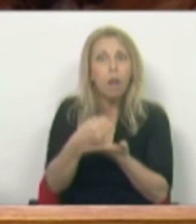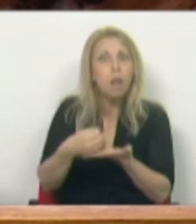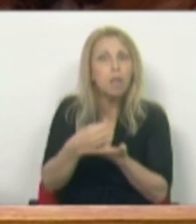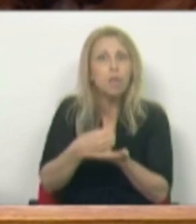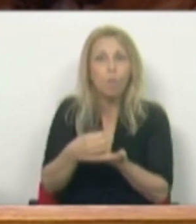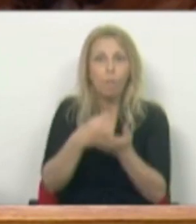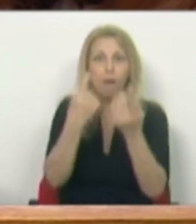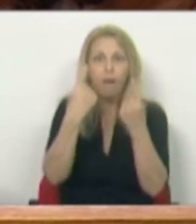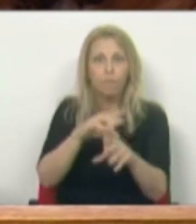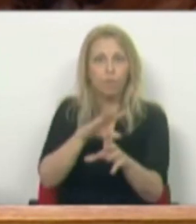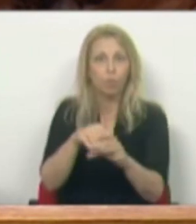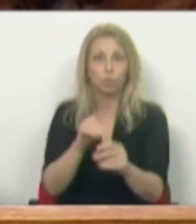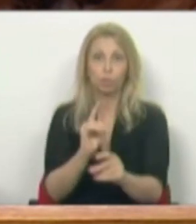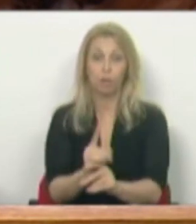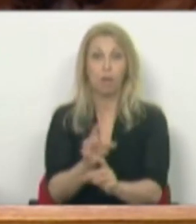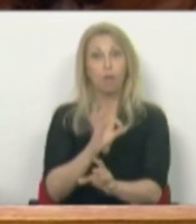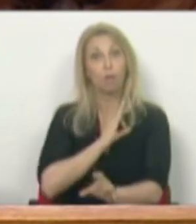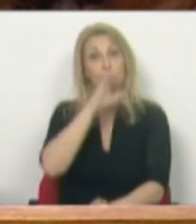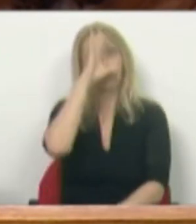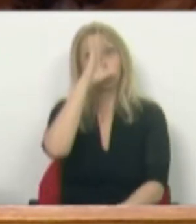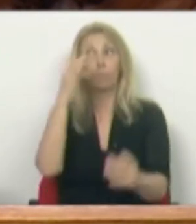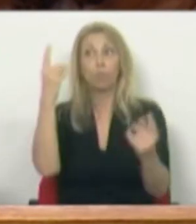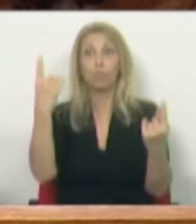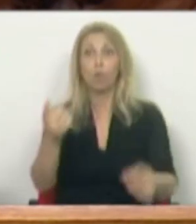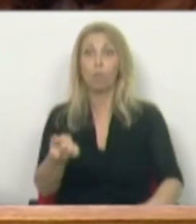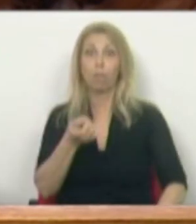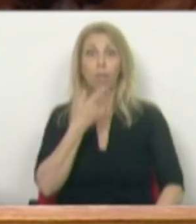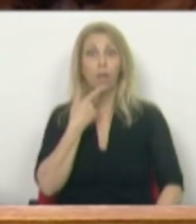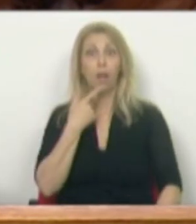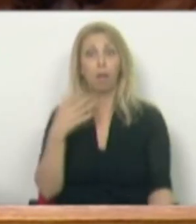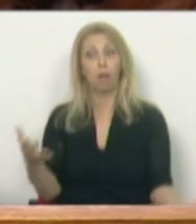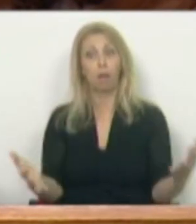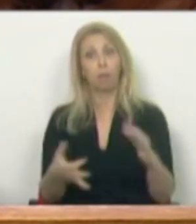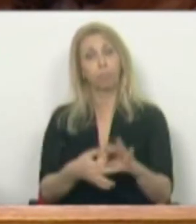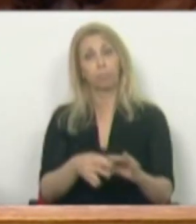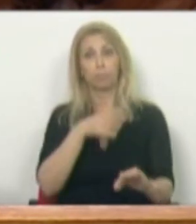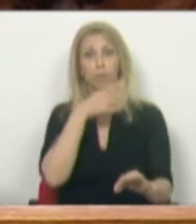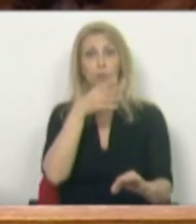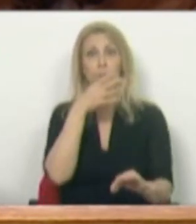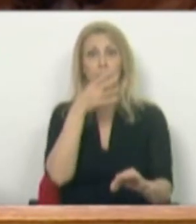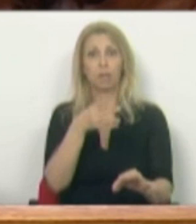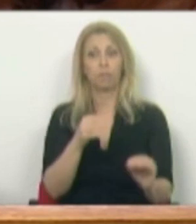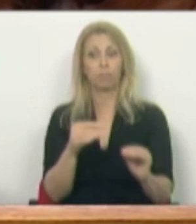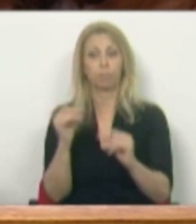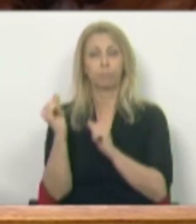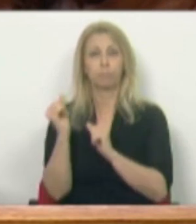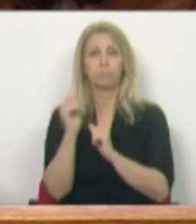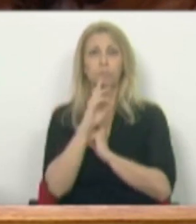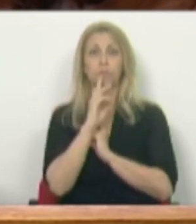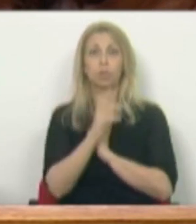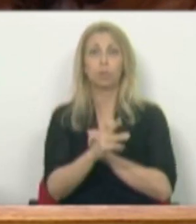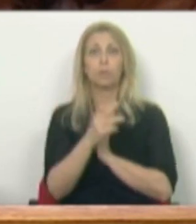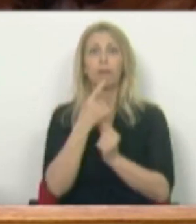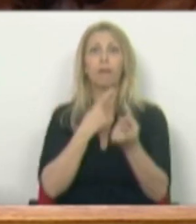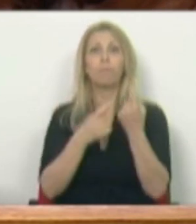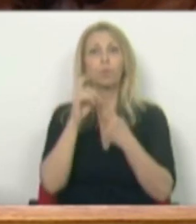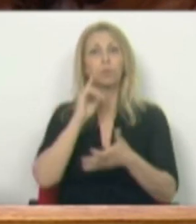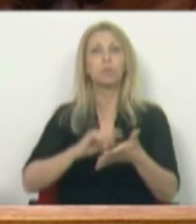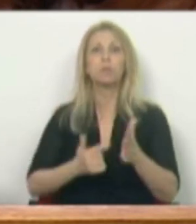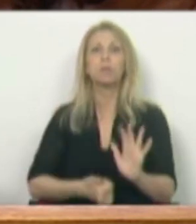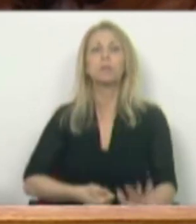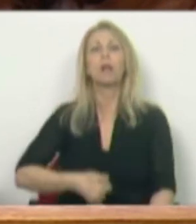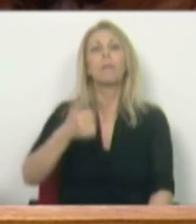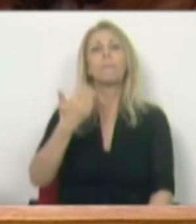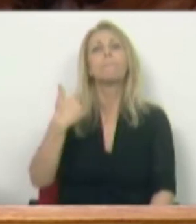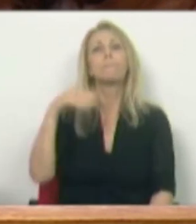verdade, o Sr. Ministro só utilizou essa fuga retórica, argumentativa, para não responder à pergunta mais essencial. É